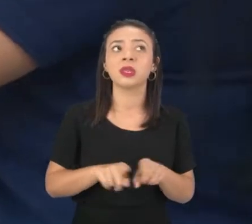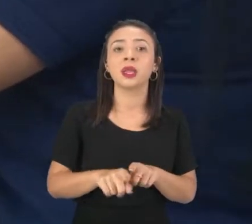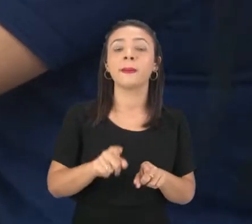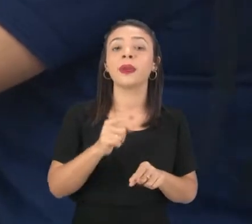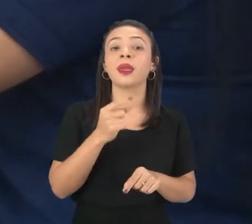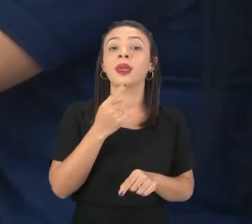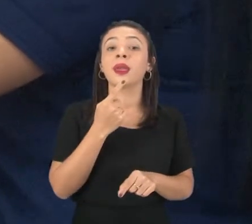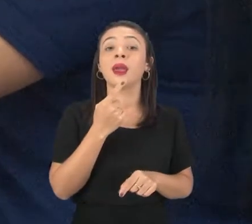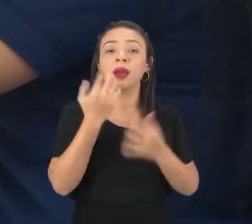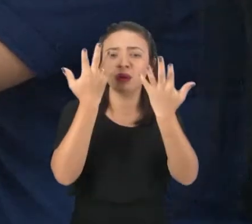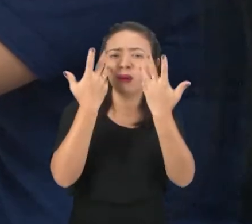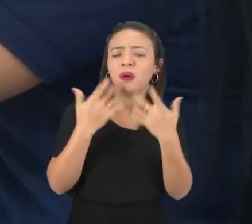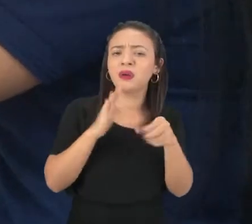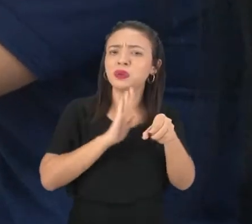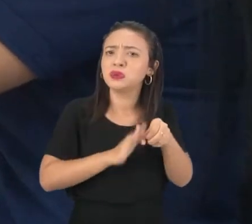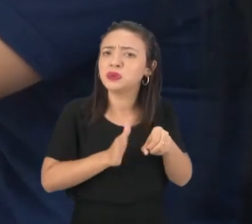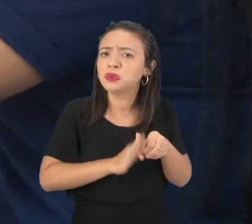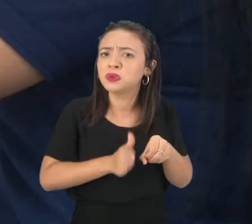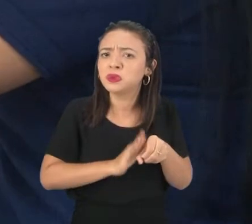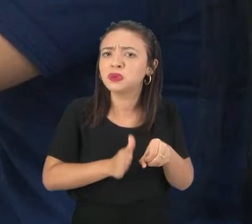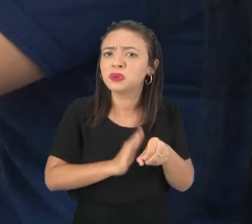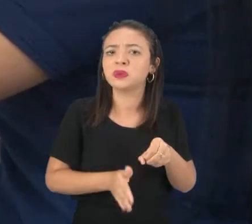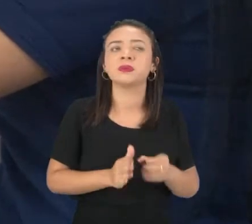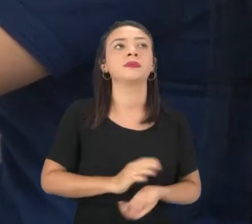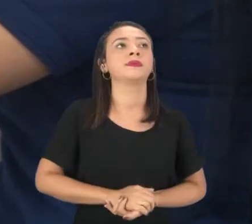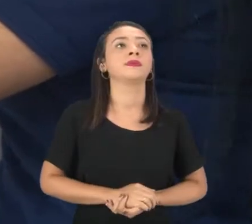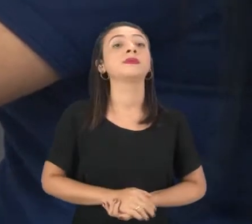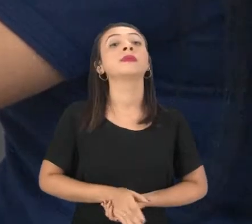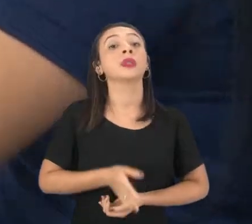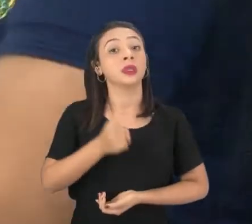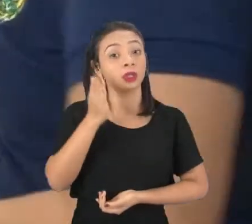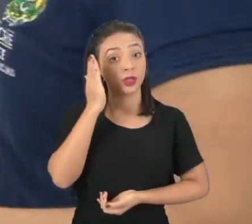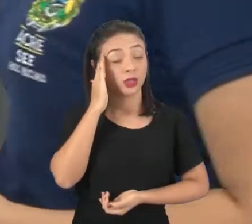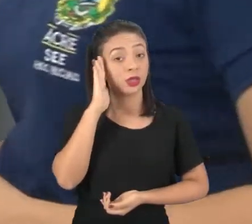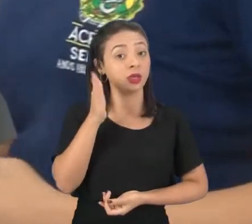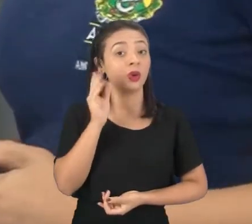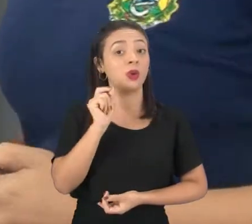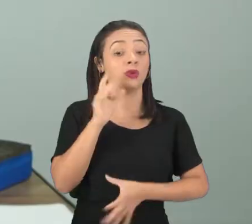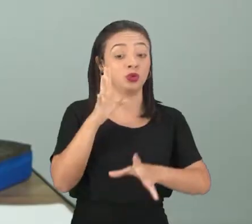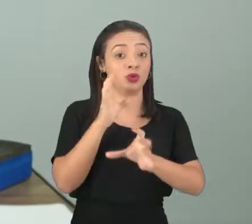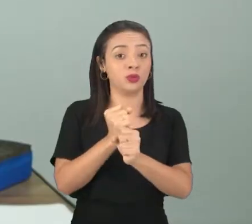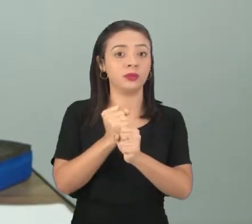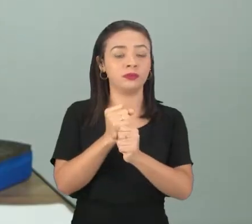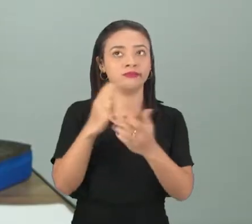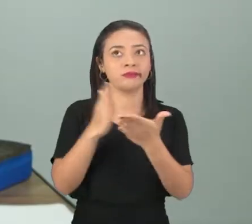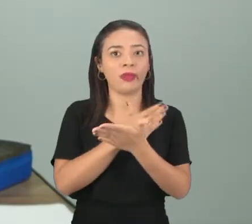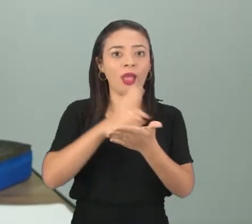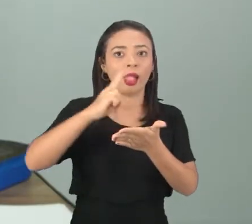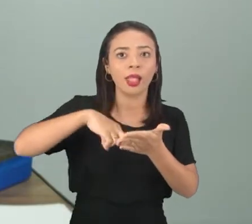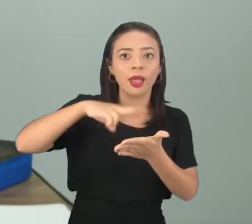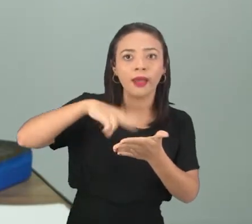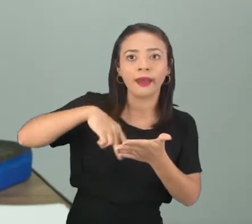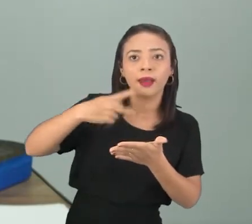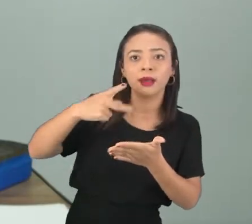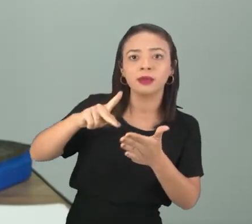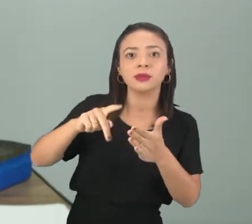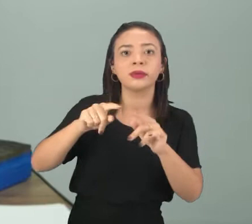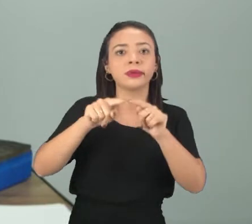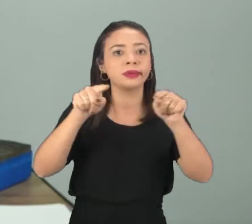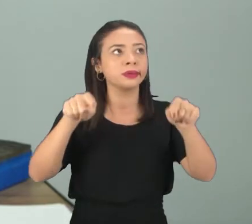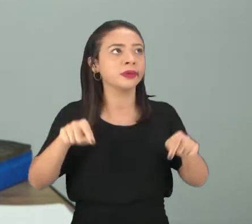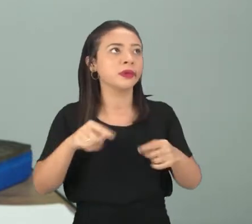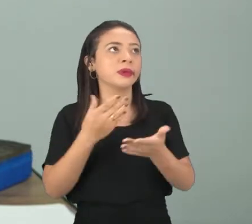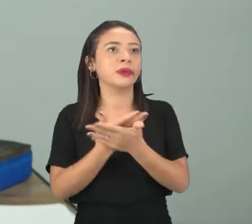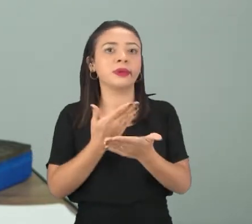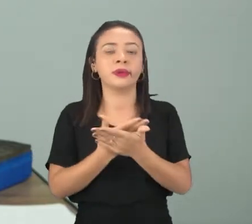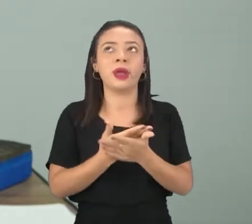preciso formar esses dois então já sei que eu vou usar uma Adi são quero ver a gente ler a situação e você vem na sala de aula você